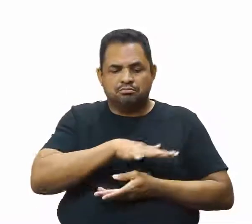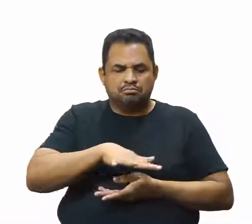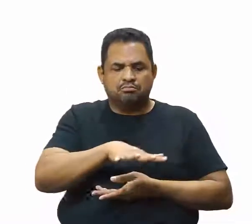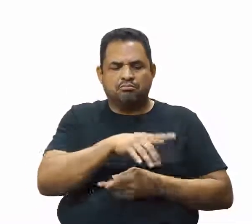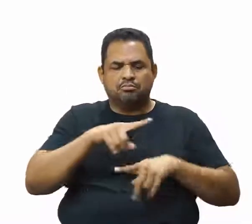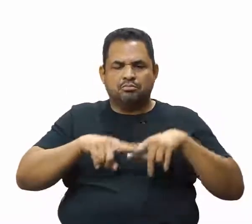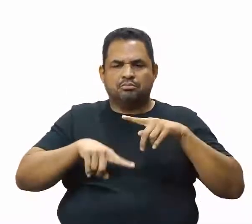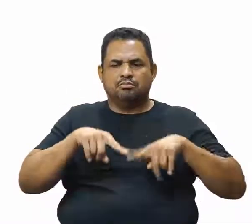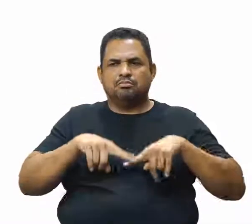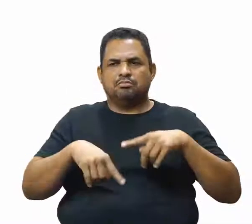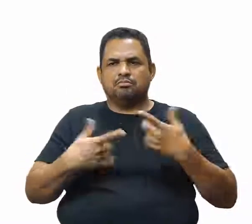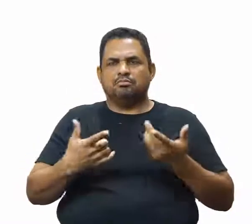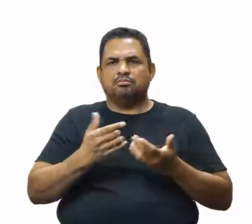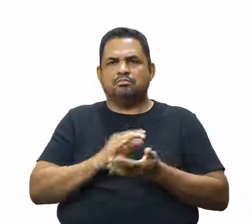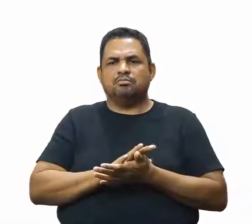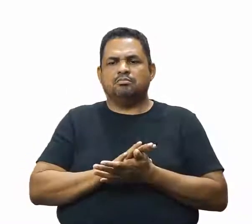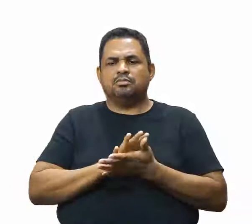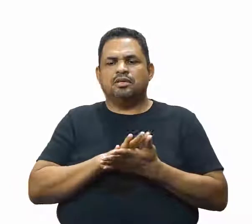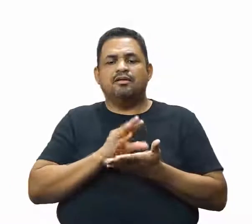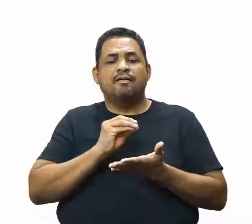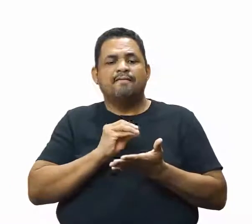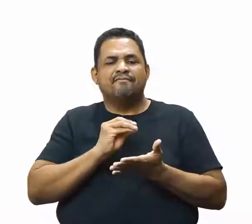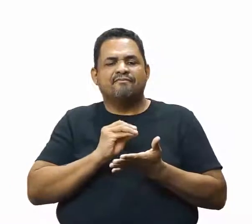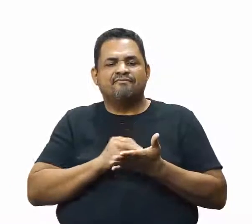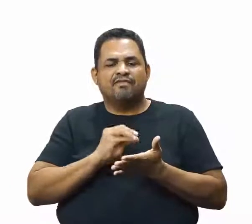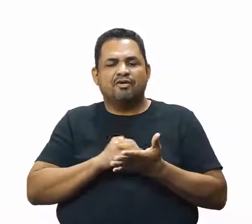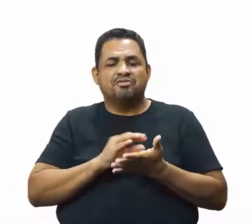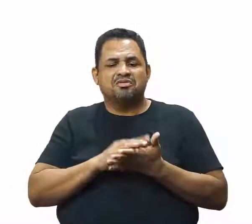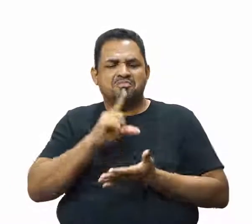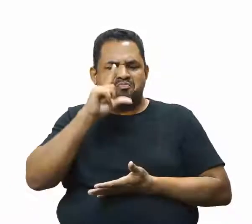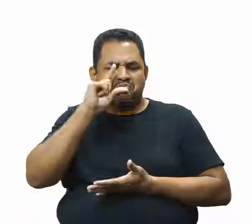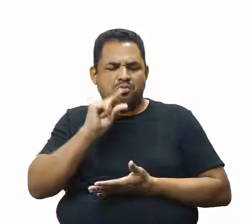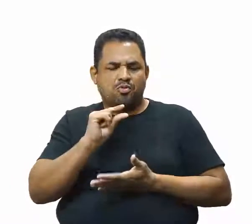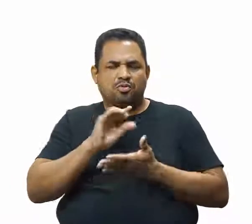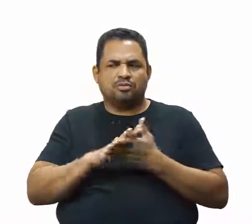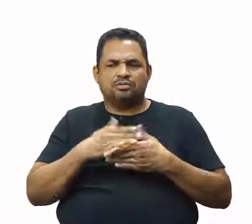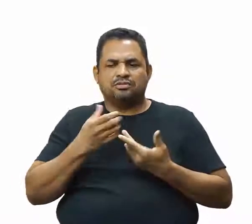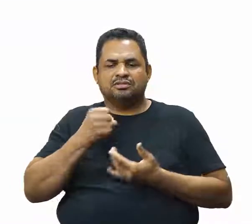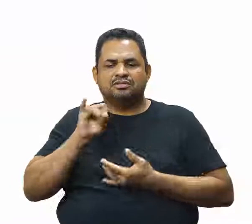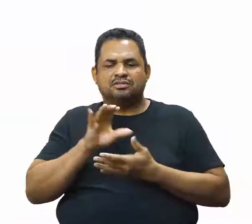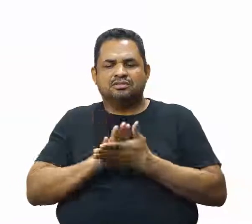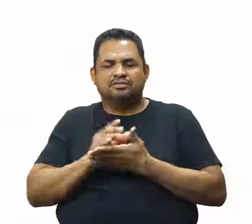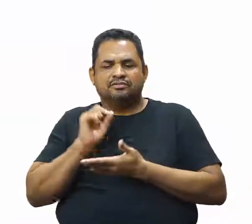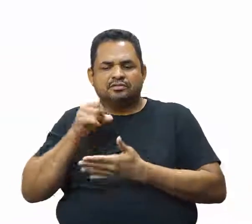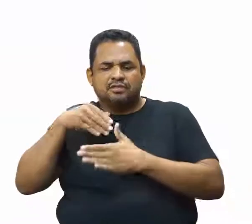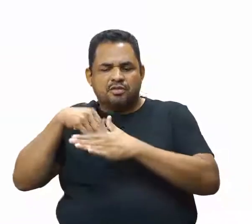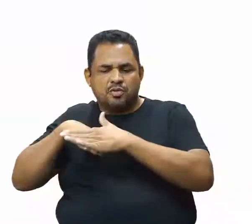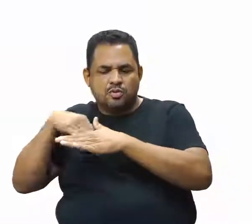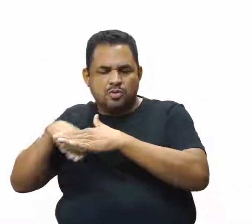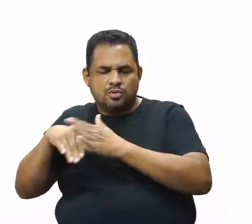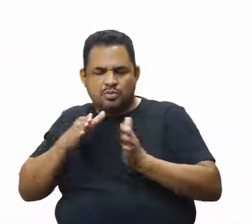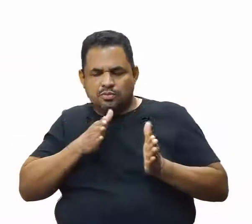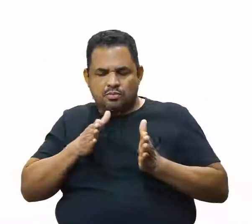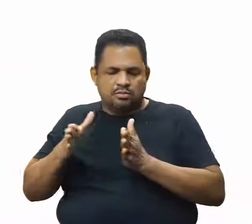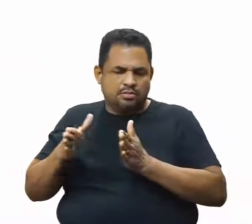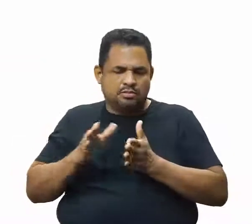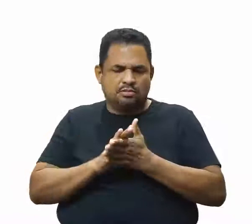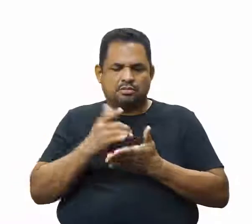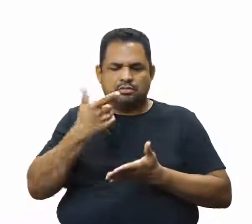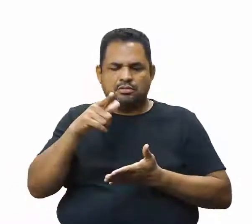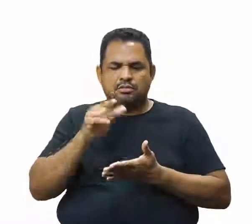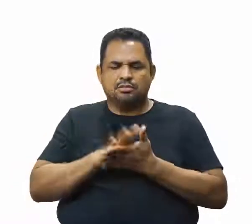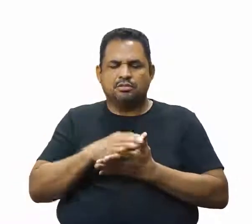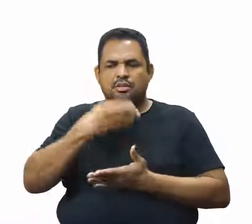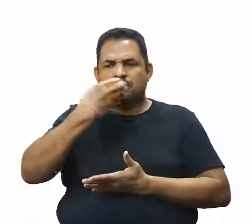produto, tá? Ele é escasso. Então, se você beneficiou, se você armazenou em épocas que não tem